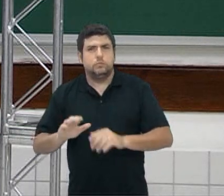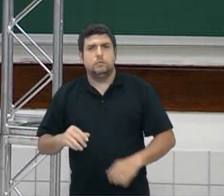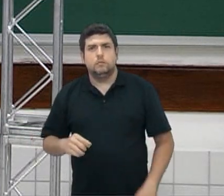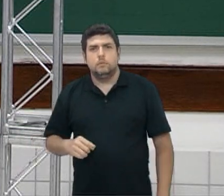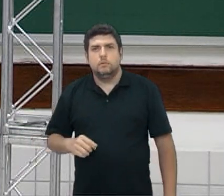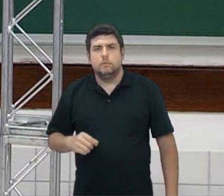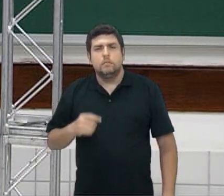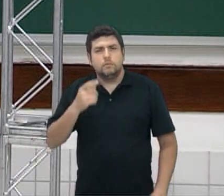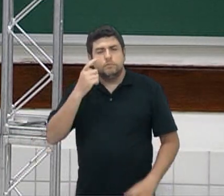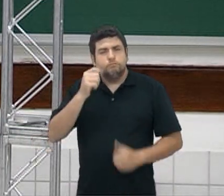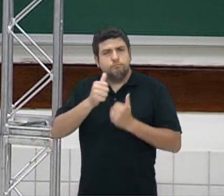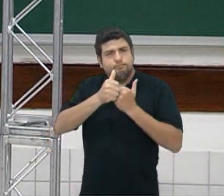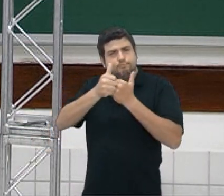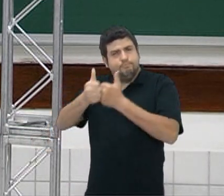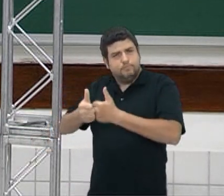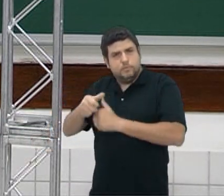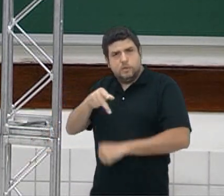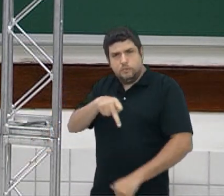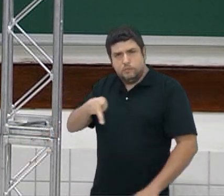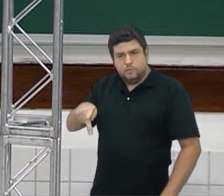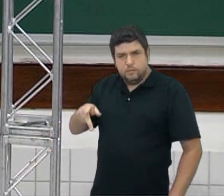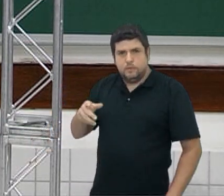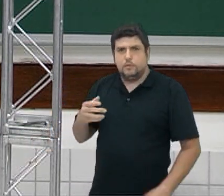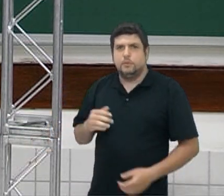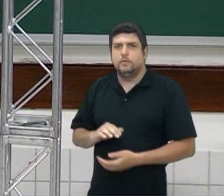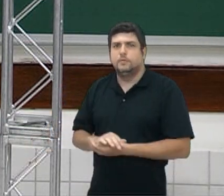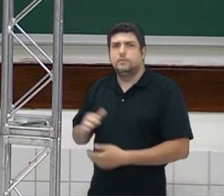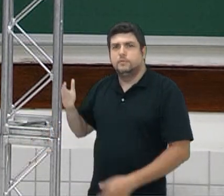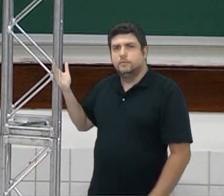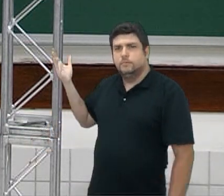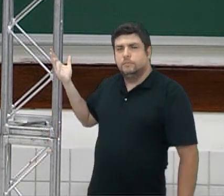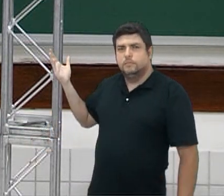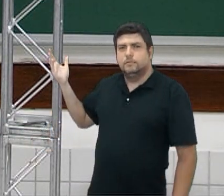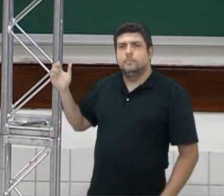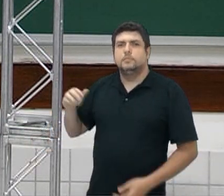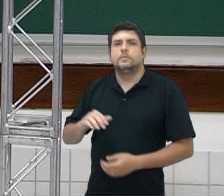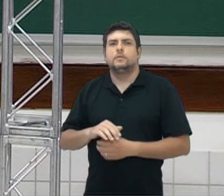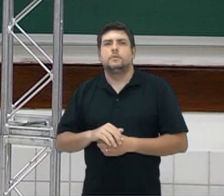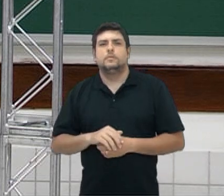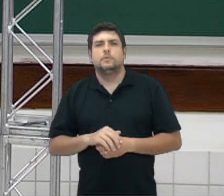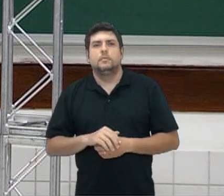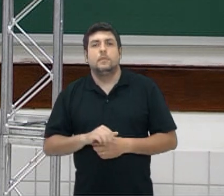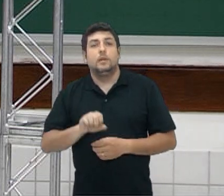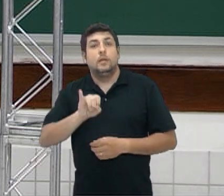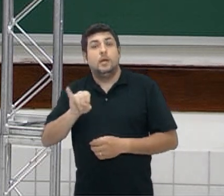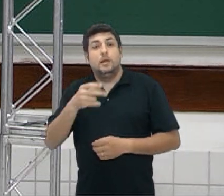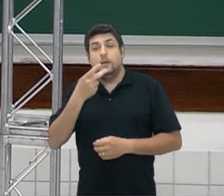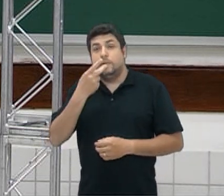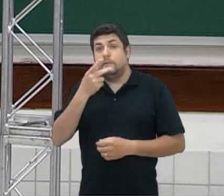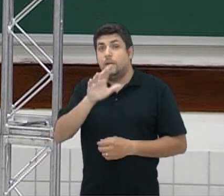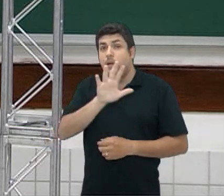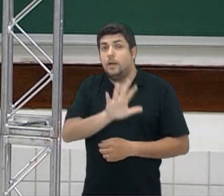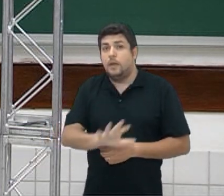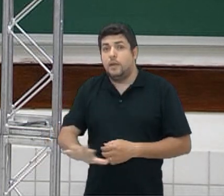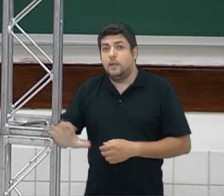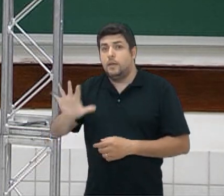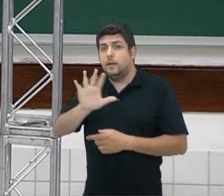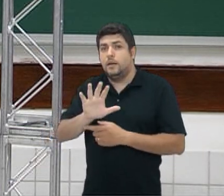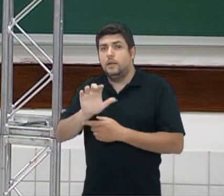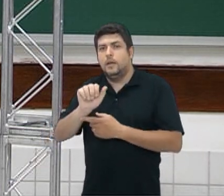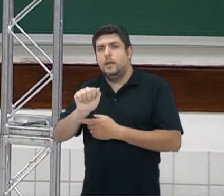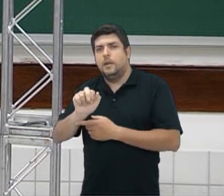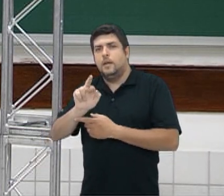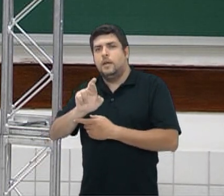seguinte. Primeiro, quando a gente vai trabalhar aqui com áreas, certo? Algumas áreas